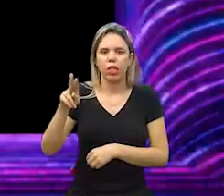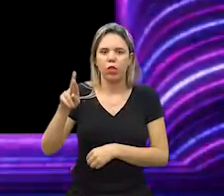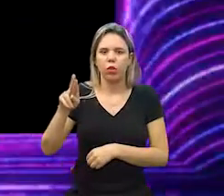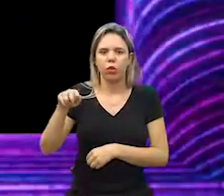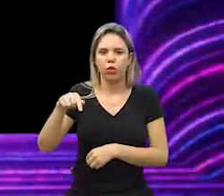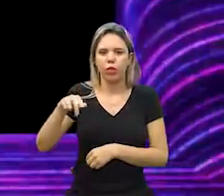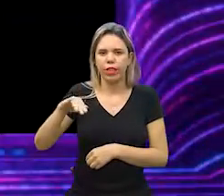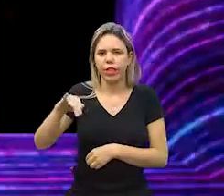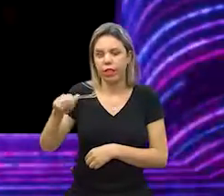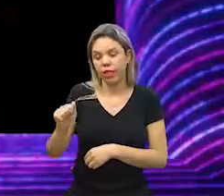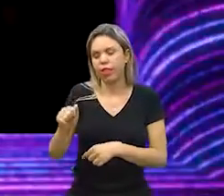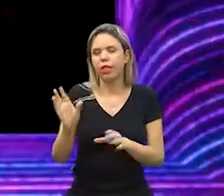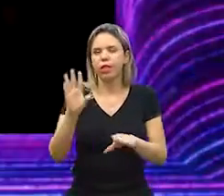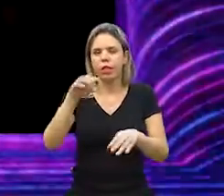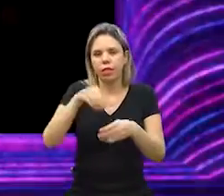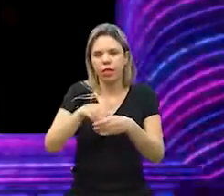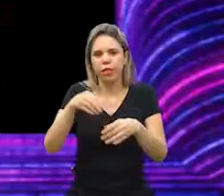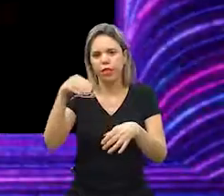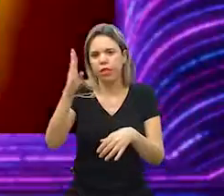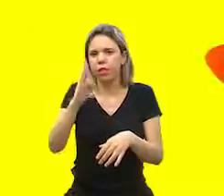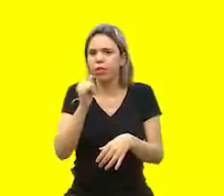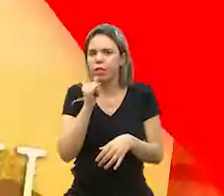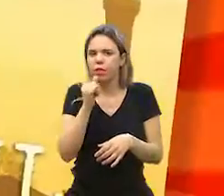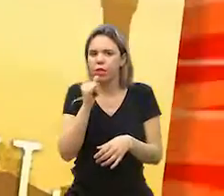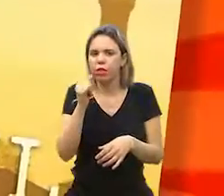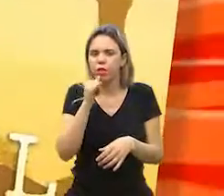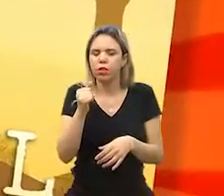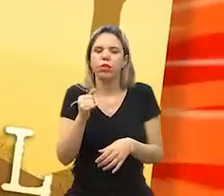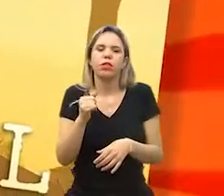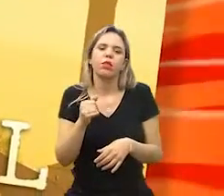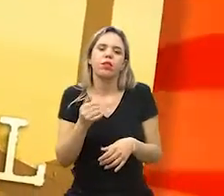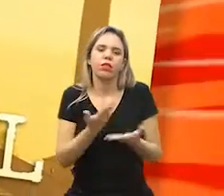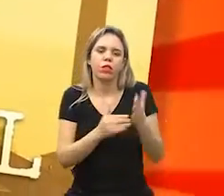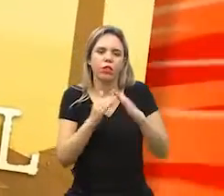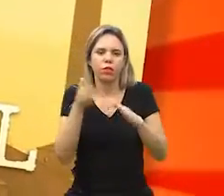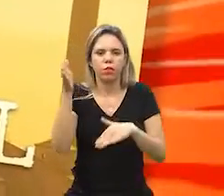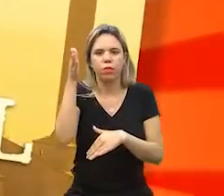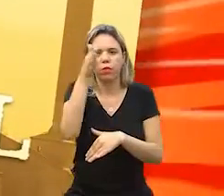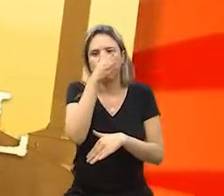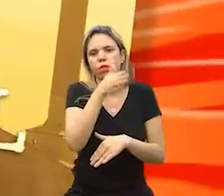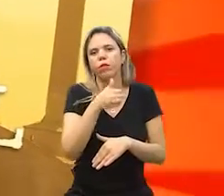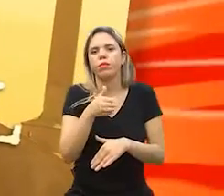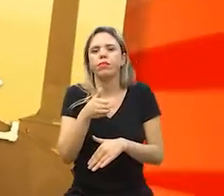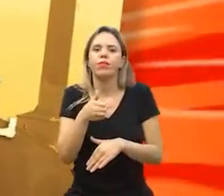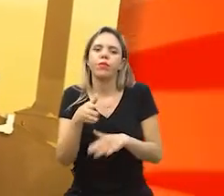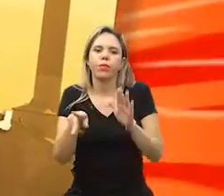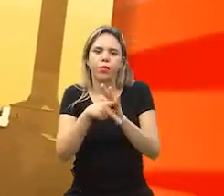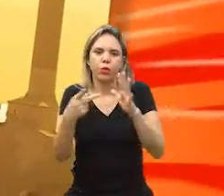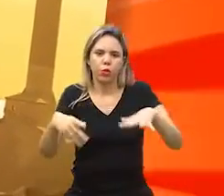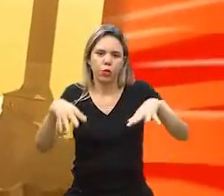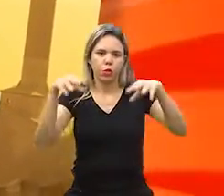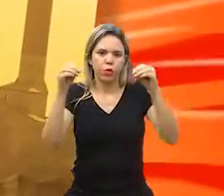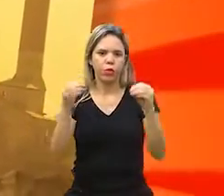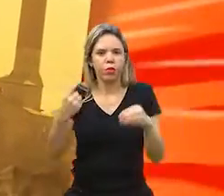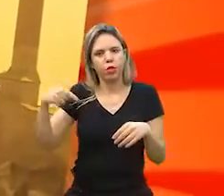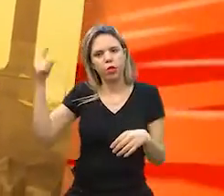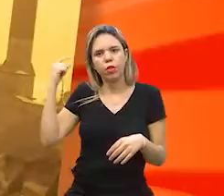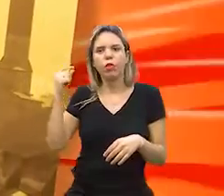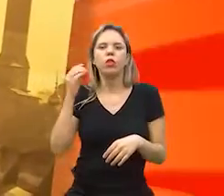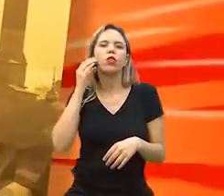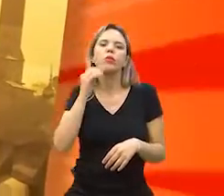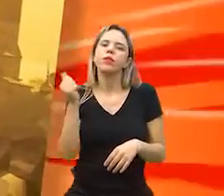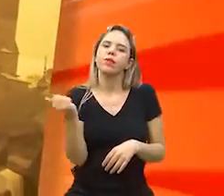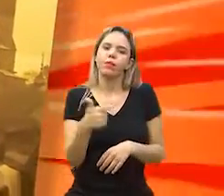Bósforo, e no Brasil, no universo de colégio, né? e de próprio palácio da época de